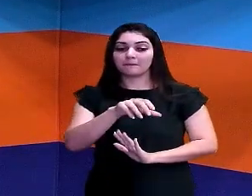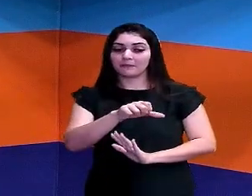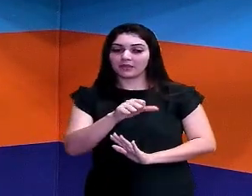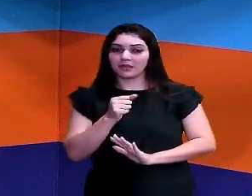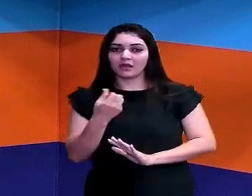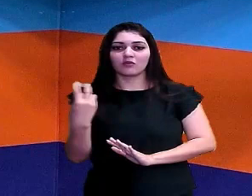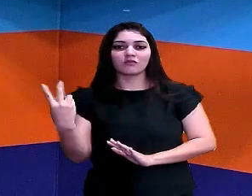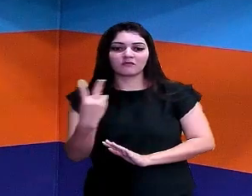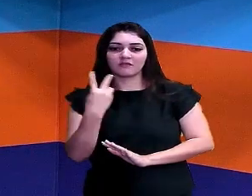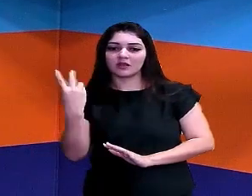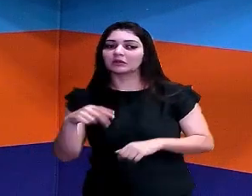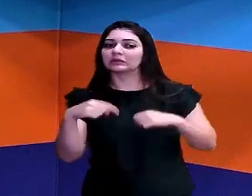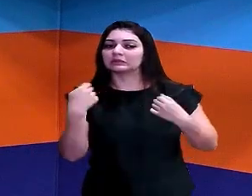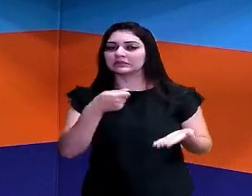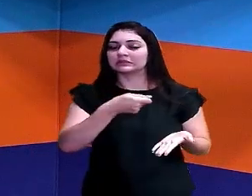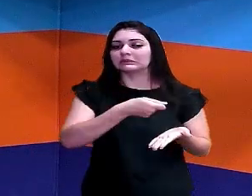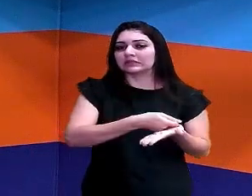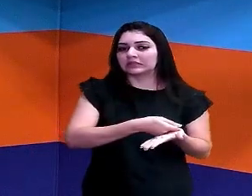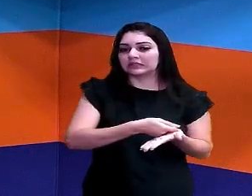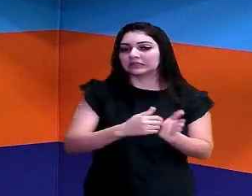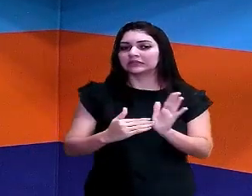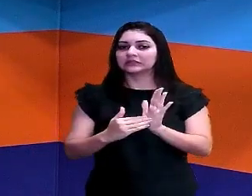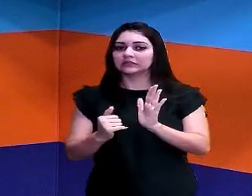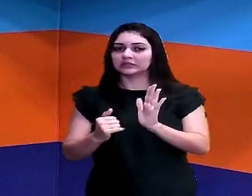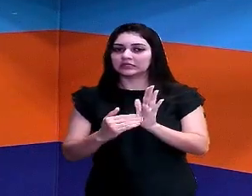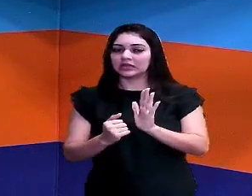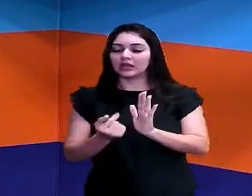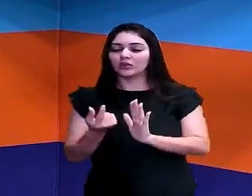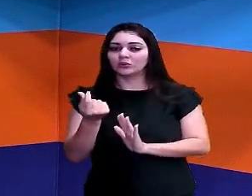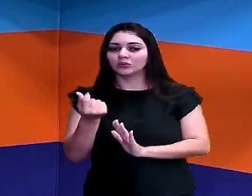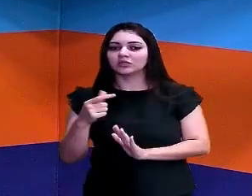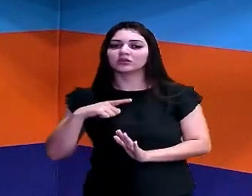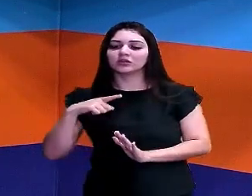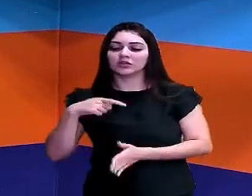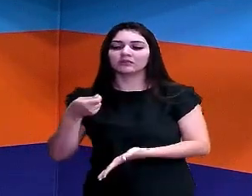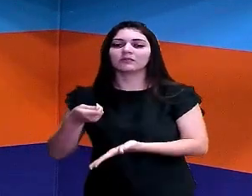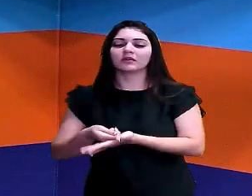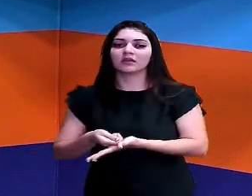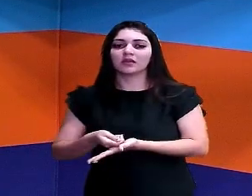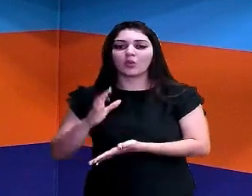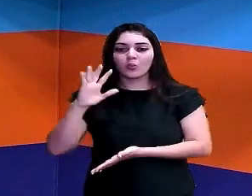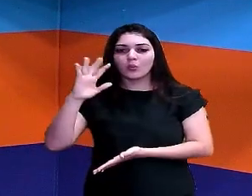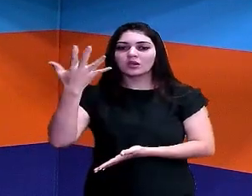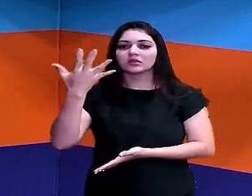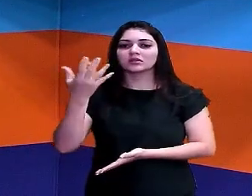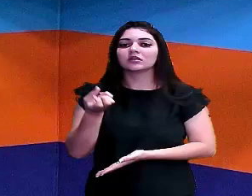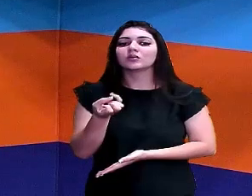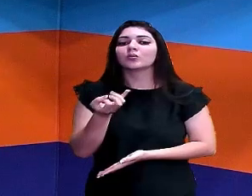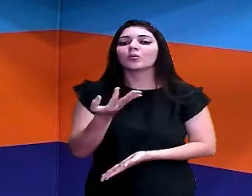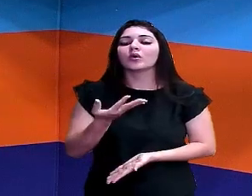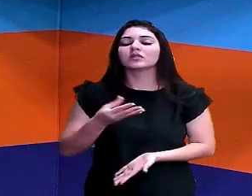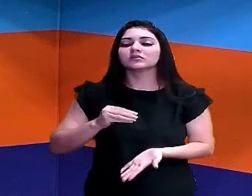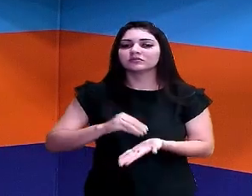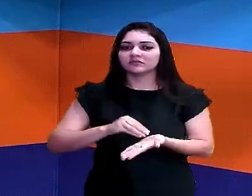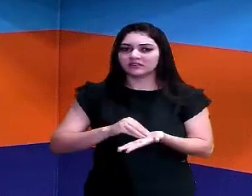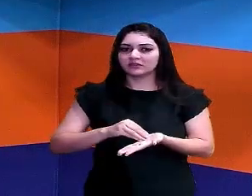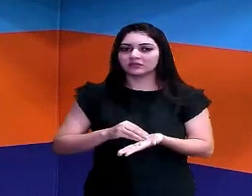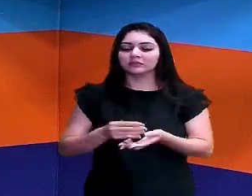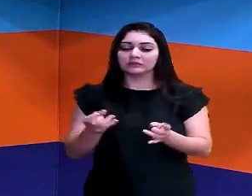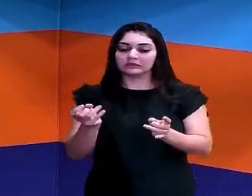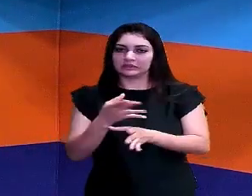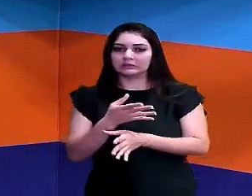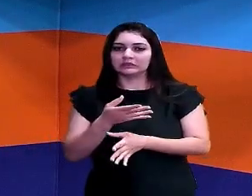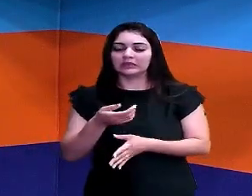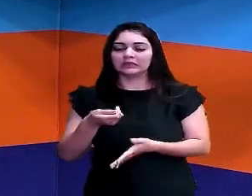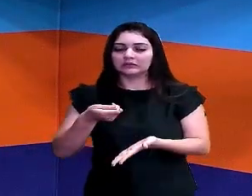está devendo e subtrair o valor que ele tem para pagar. O resultado é quanto falta que ele precisa botar para terminar de